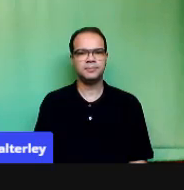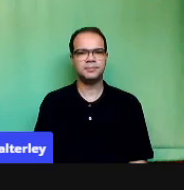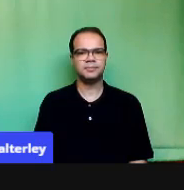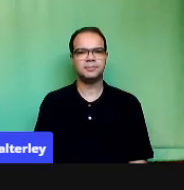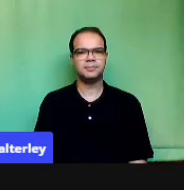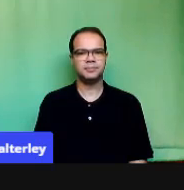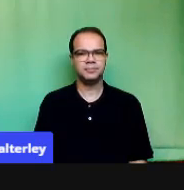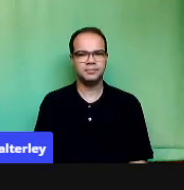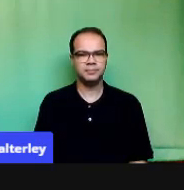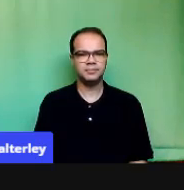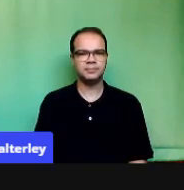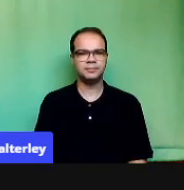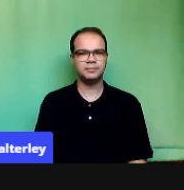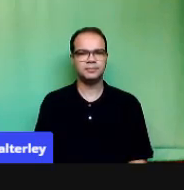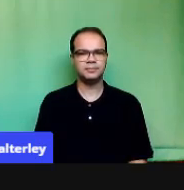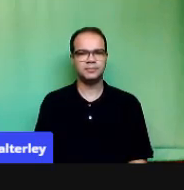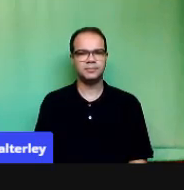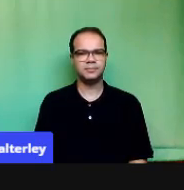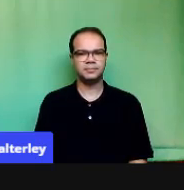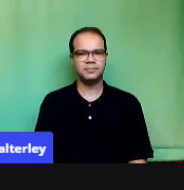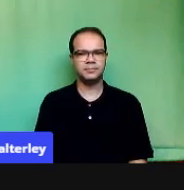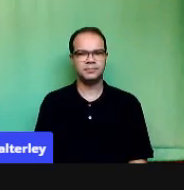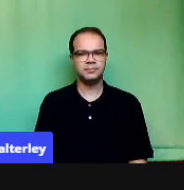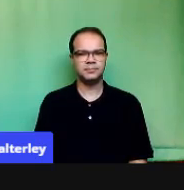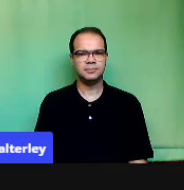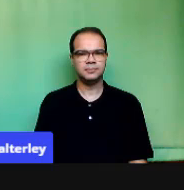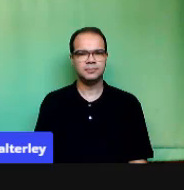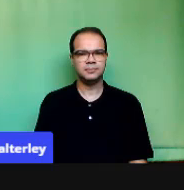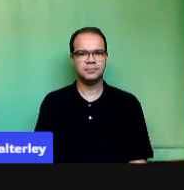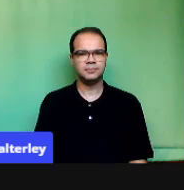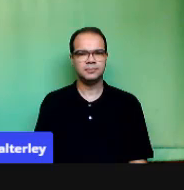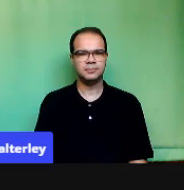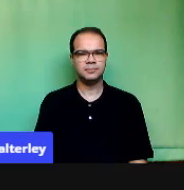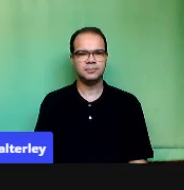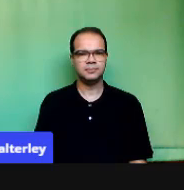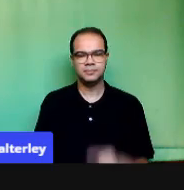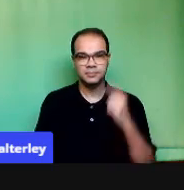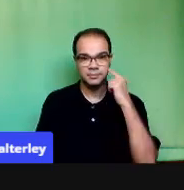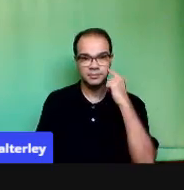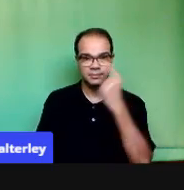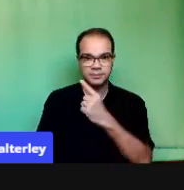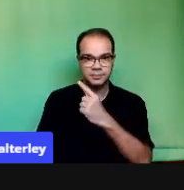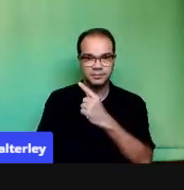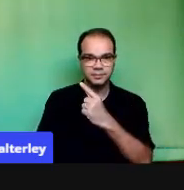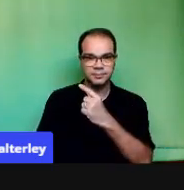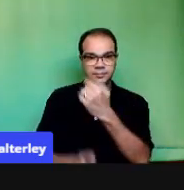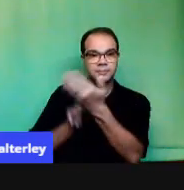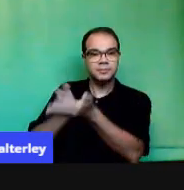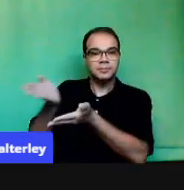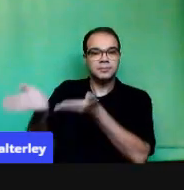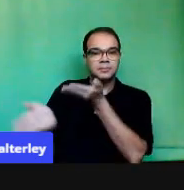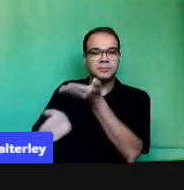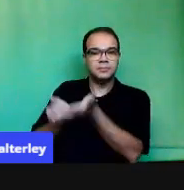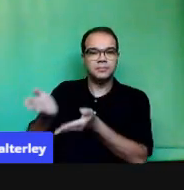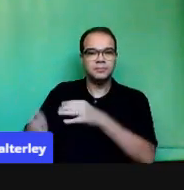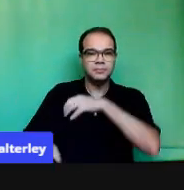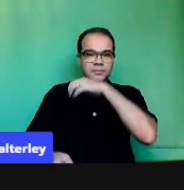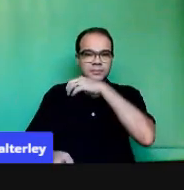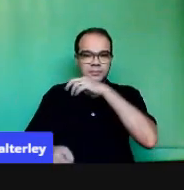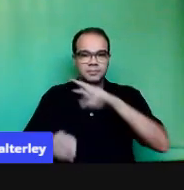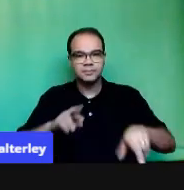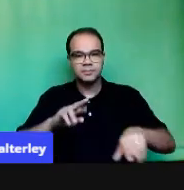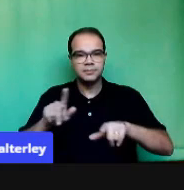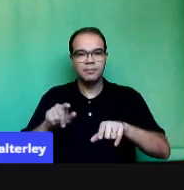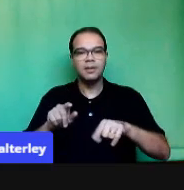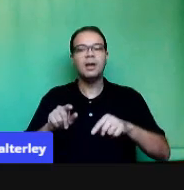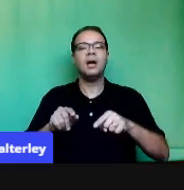a materialização, mais um clique, por favor, do tema bem-estar animal, ocorreu nos documentos, tanto a